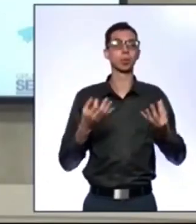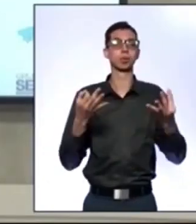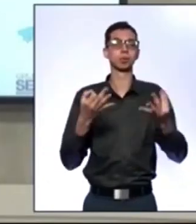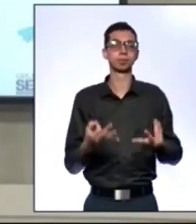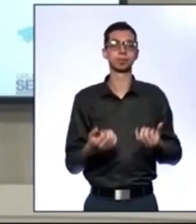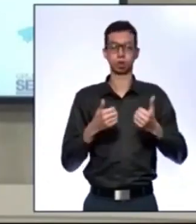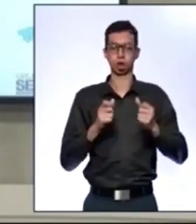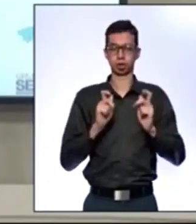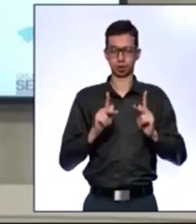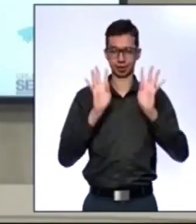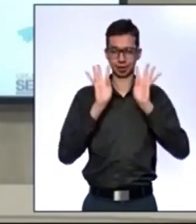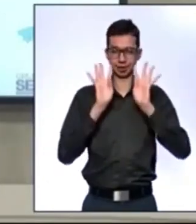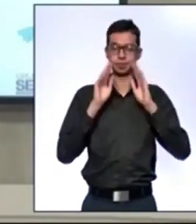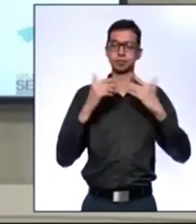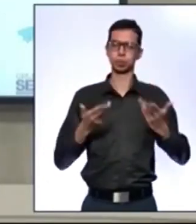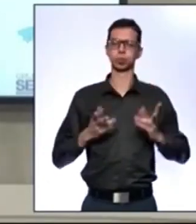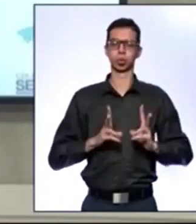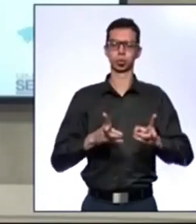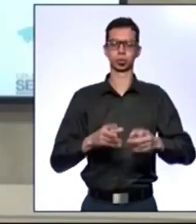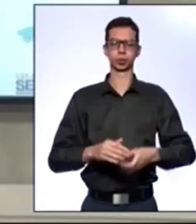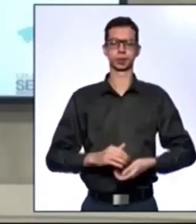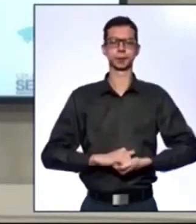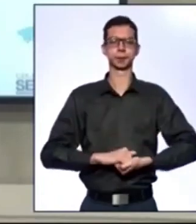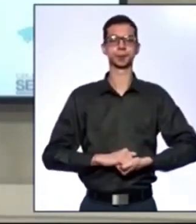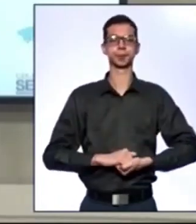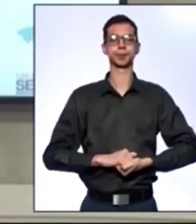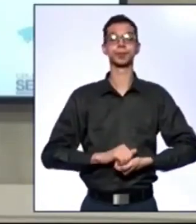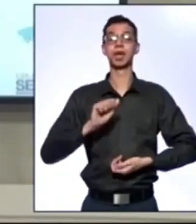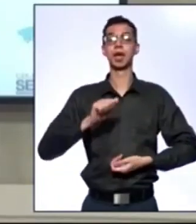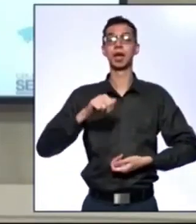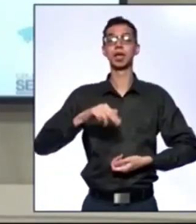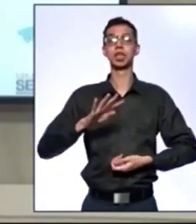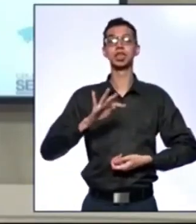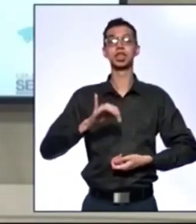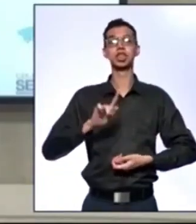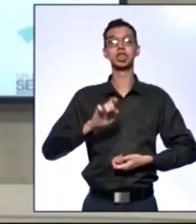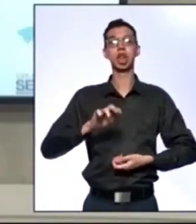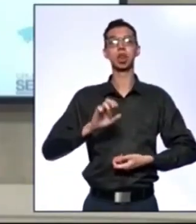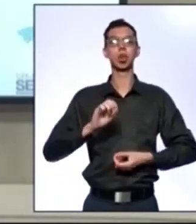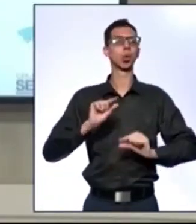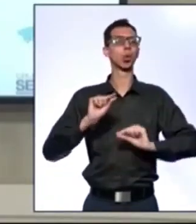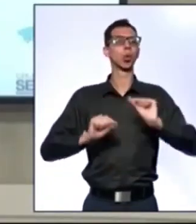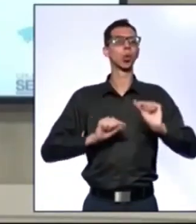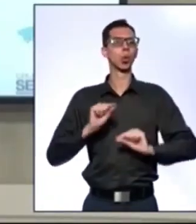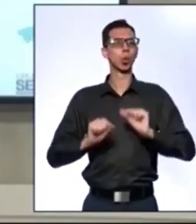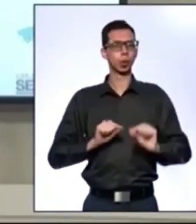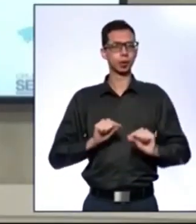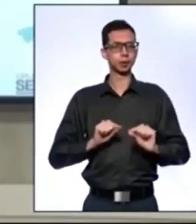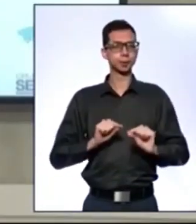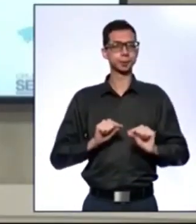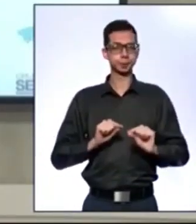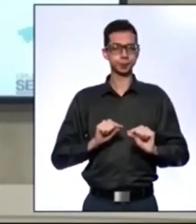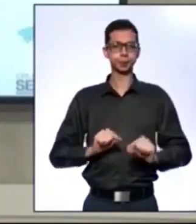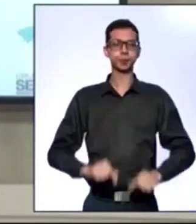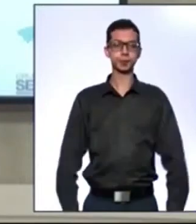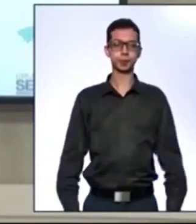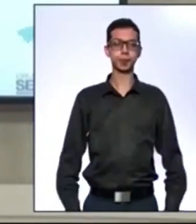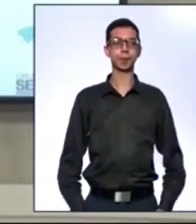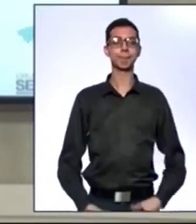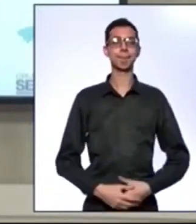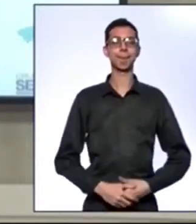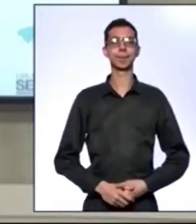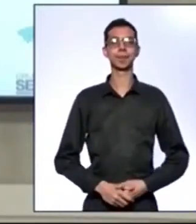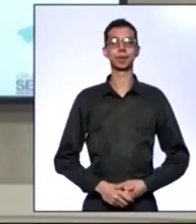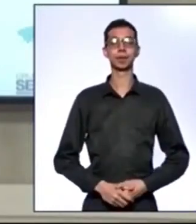Legal? Seguindo, gente. Esses antígenos, eles são normalmente moléculas grandes para